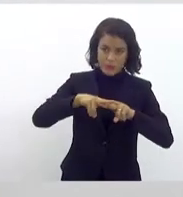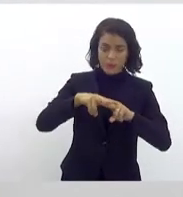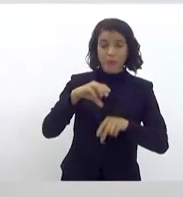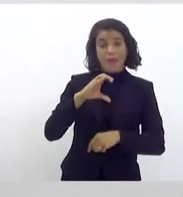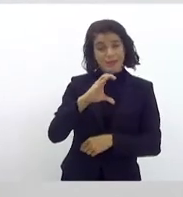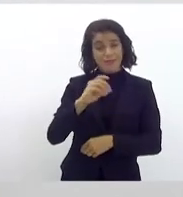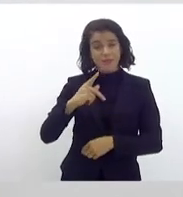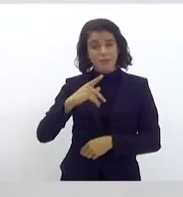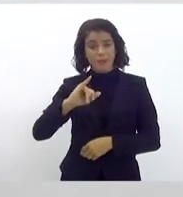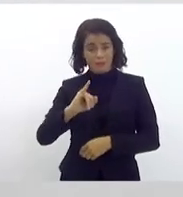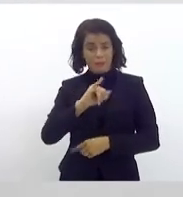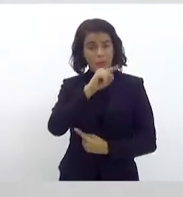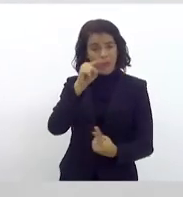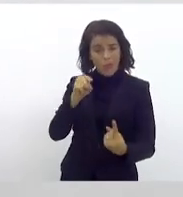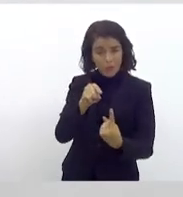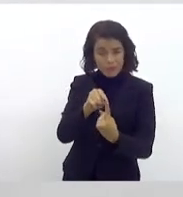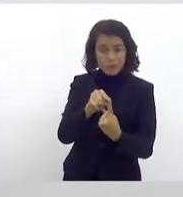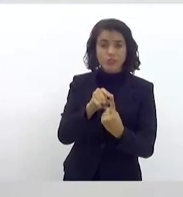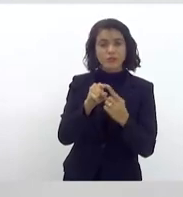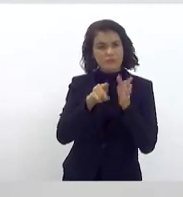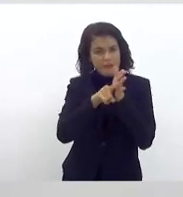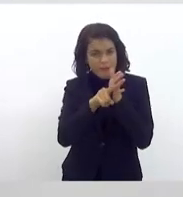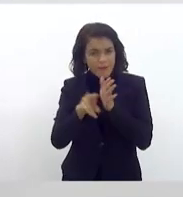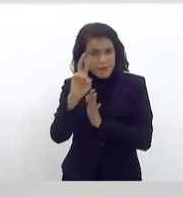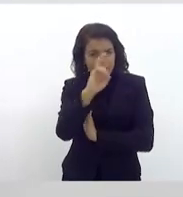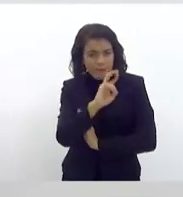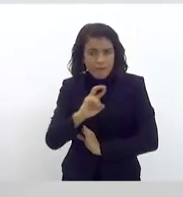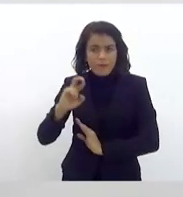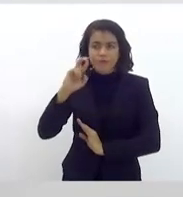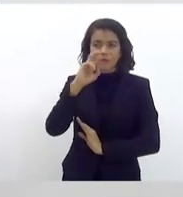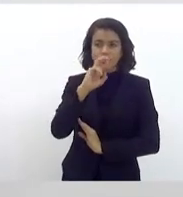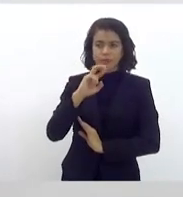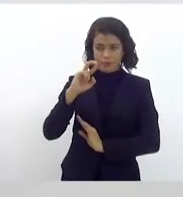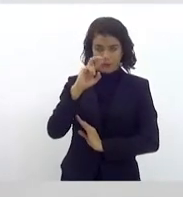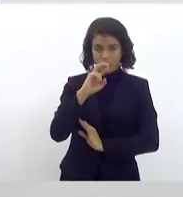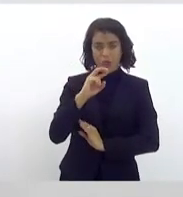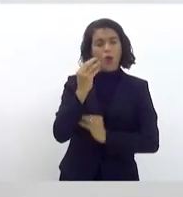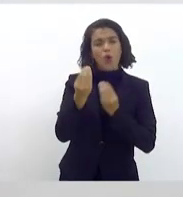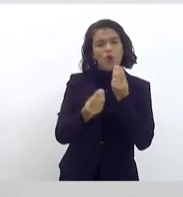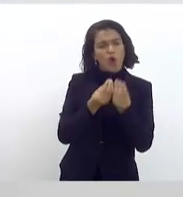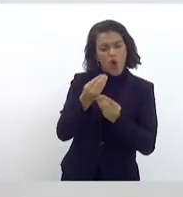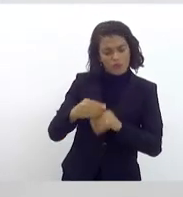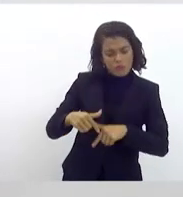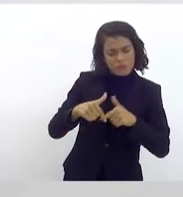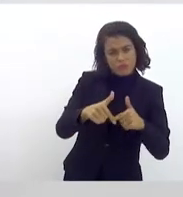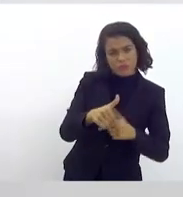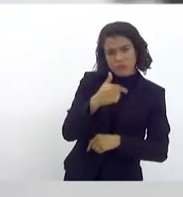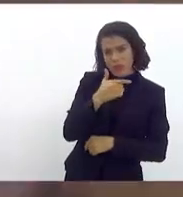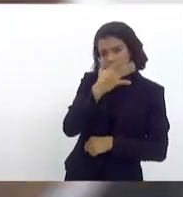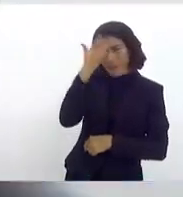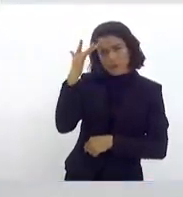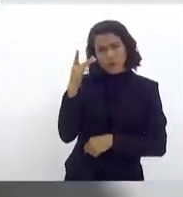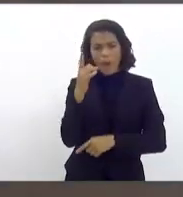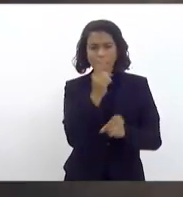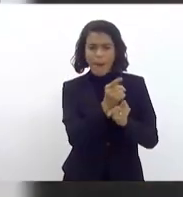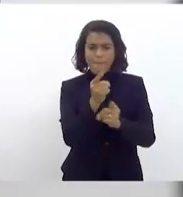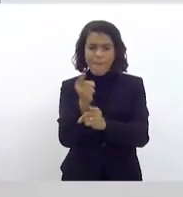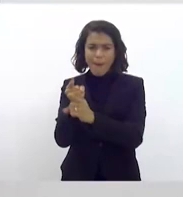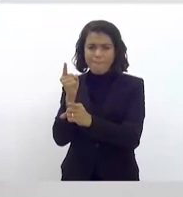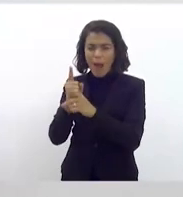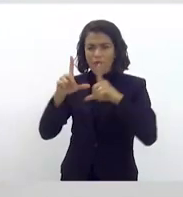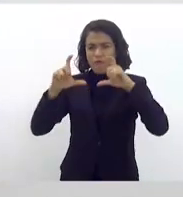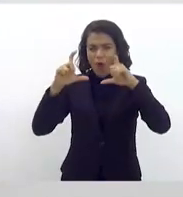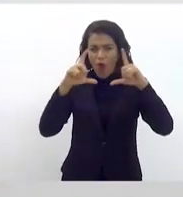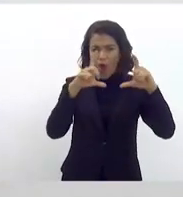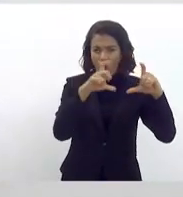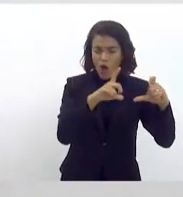CPI vem com o objetivo de investigar a prática de reconhecimento fotográfico realizado nas delegacias de